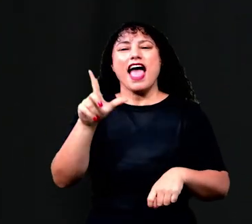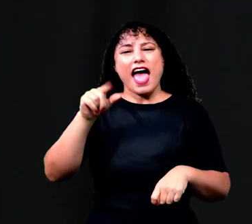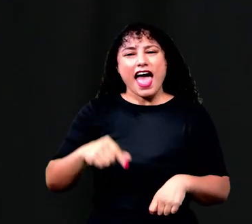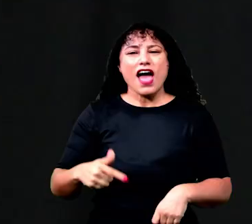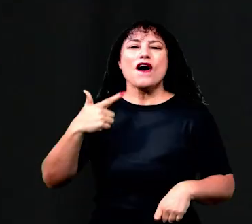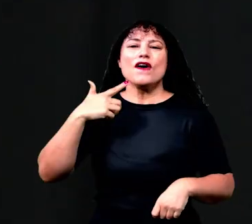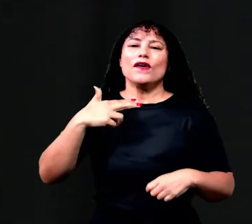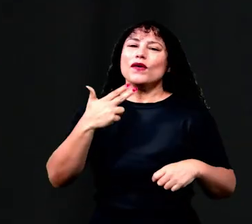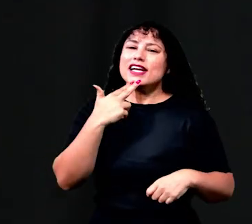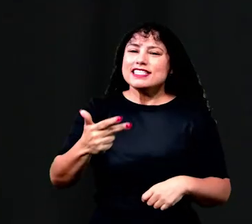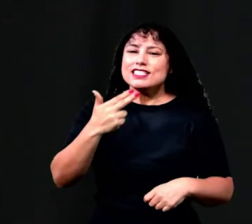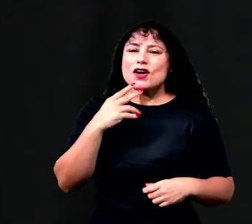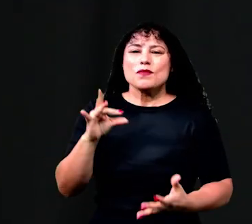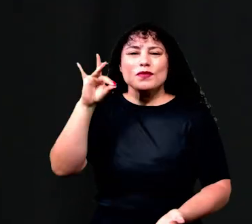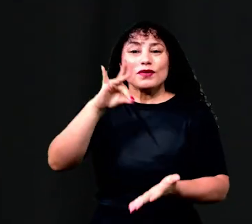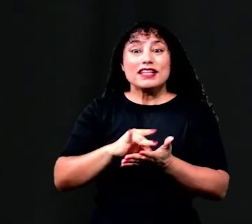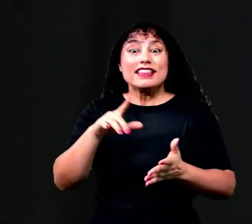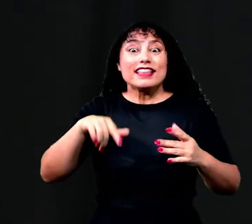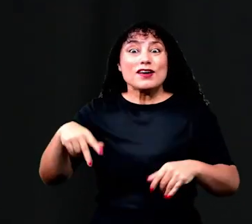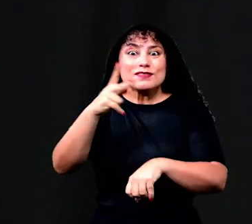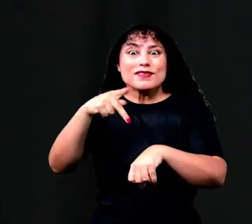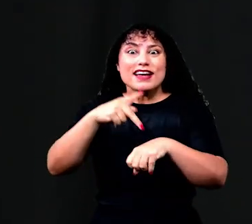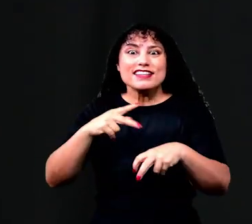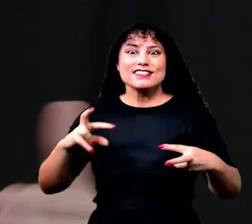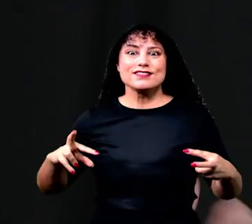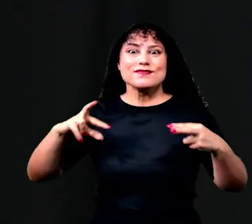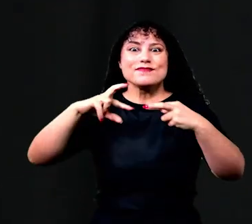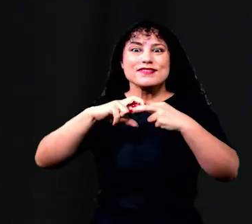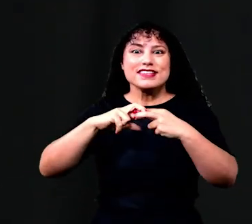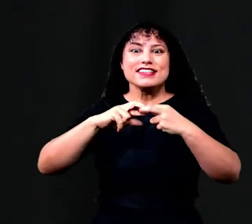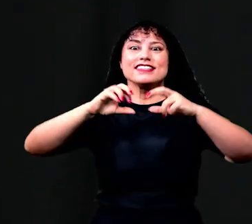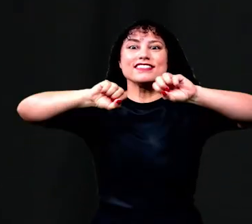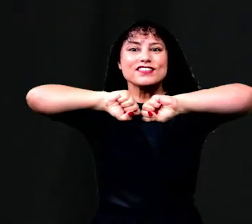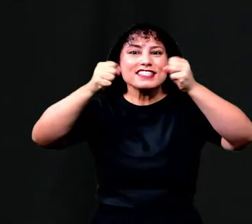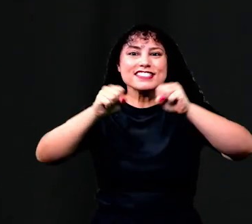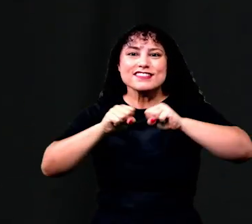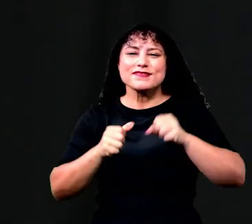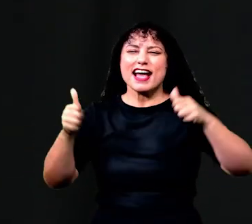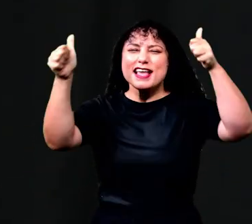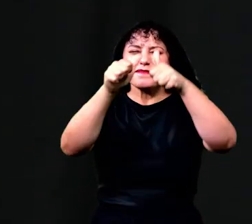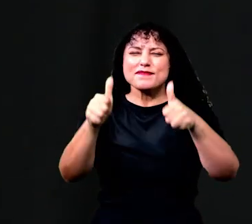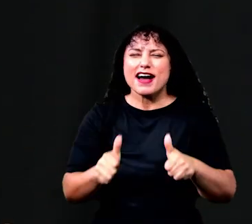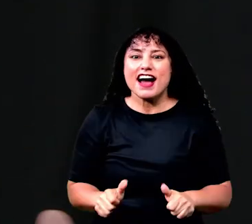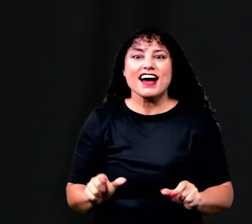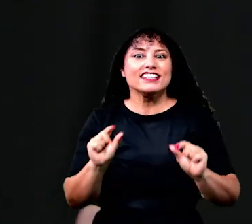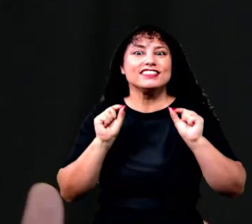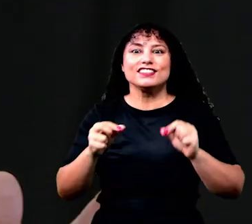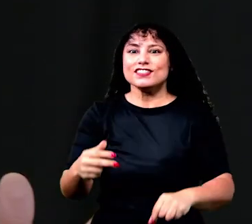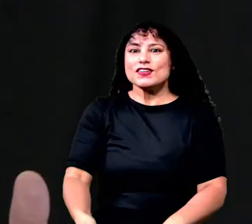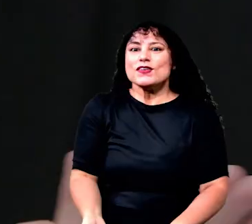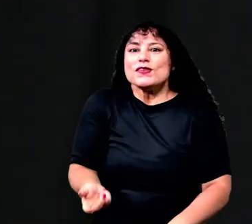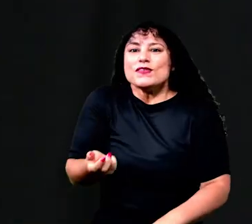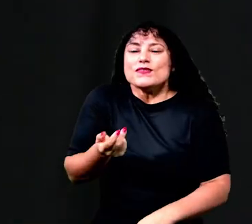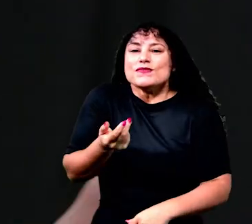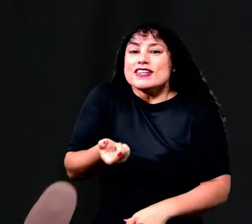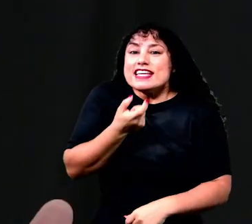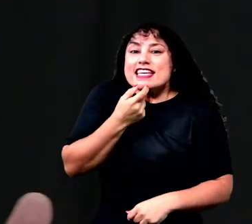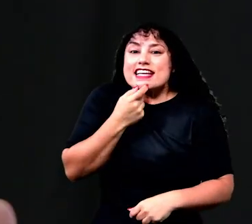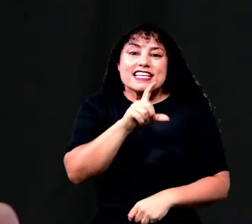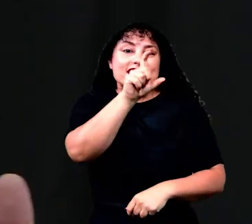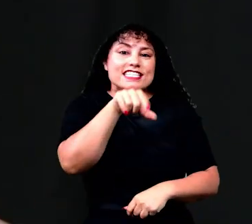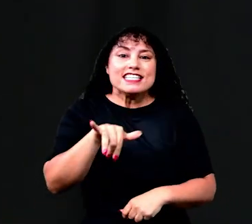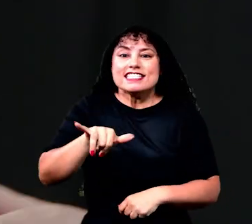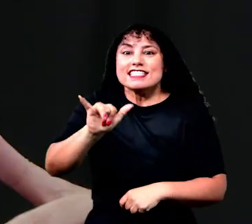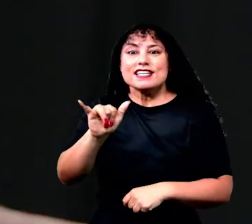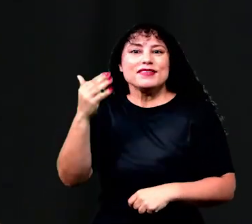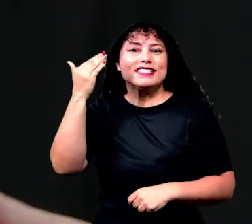esses países do BRICS aqui, foi também desconstruir essa imagem de um inglês X ou Y